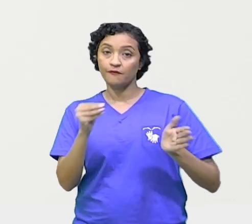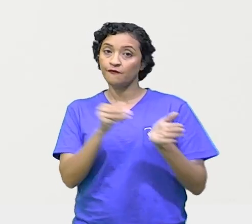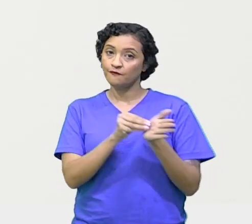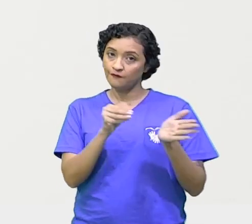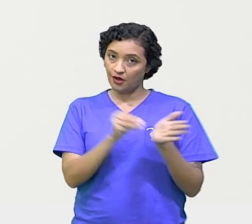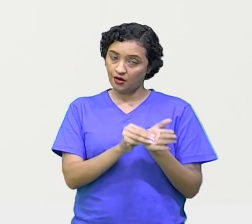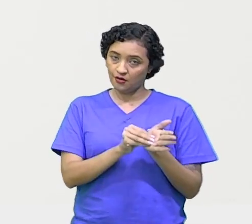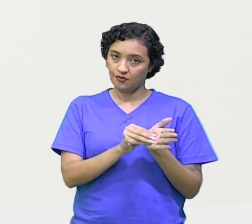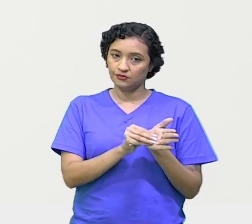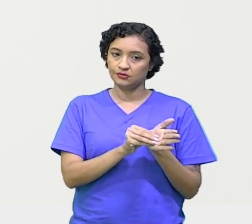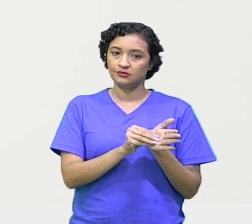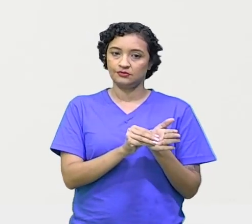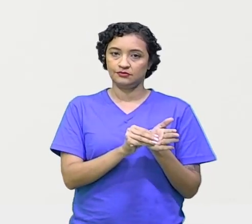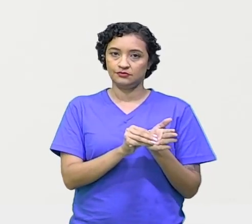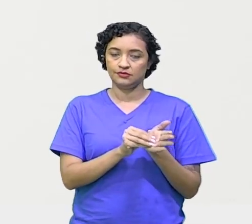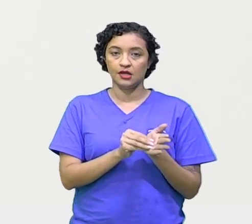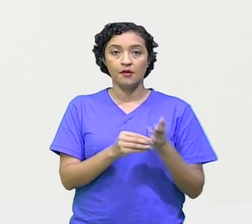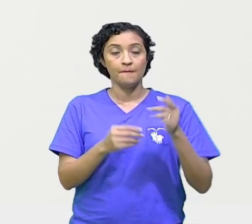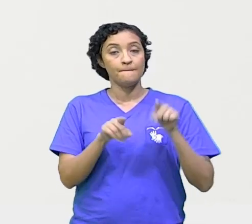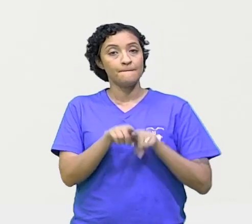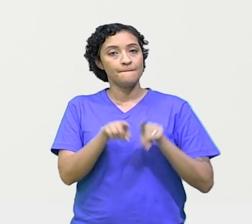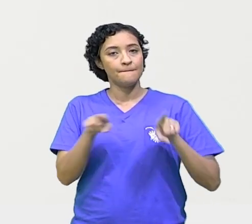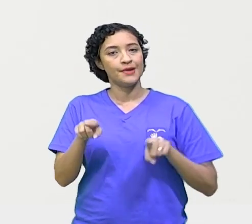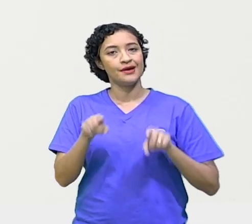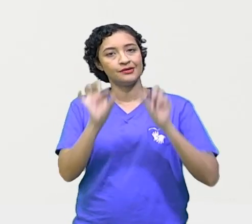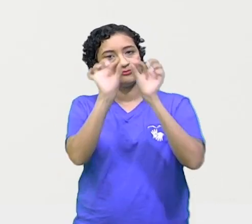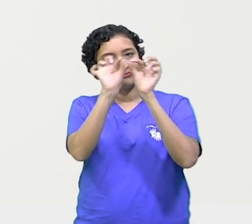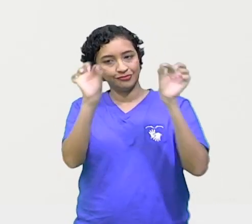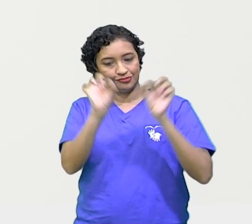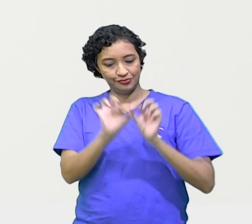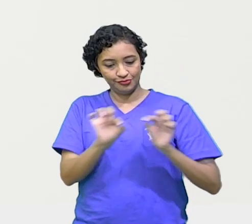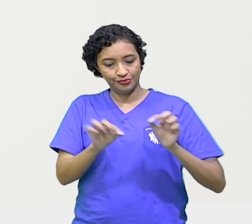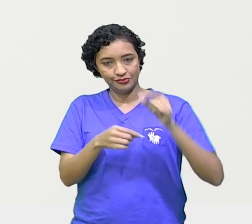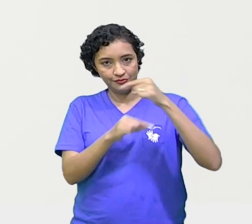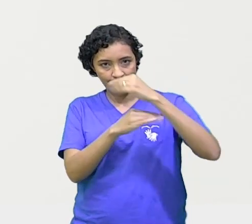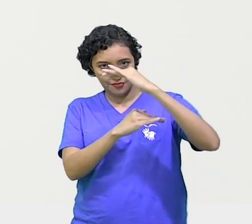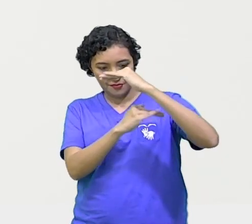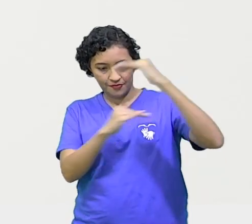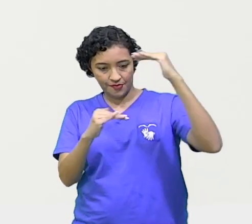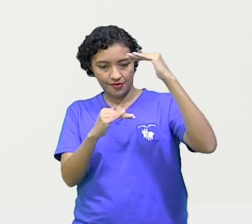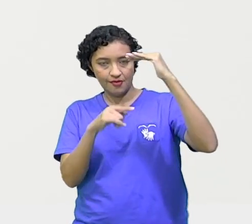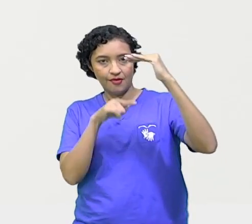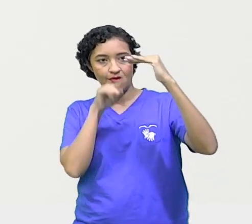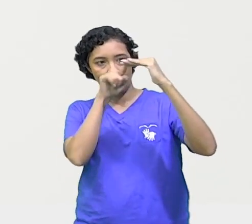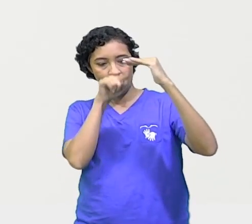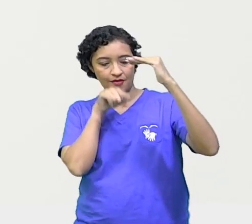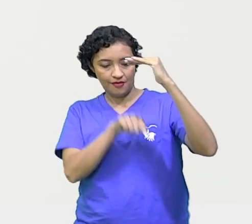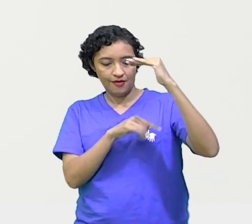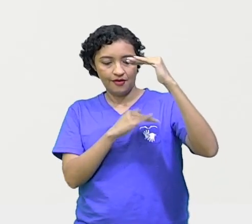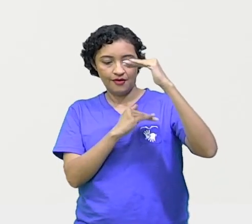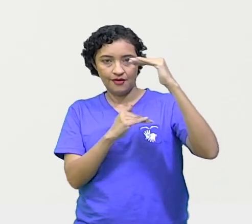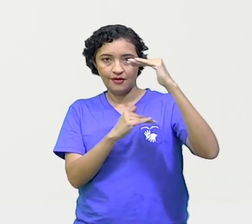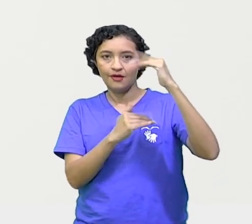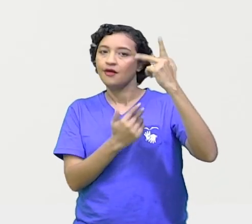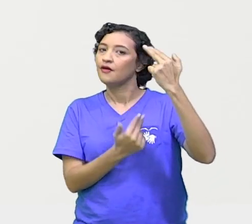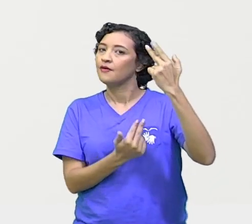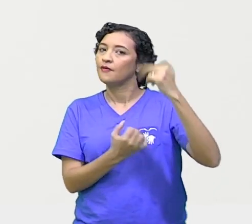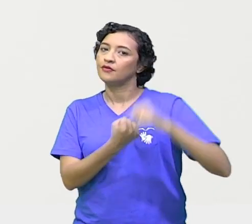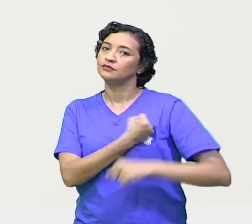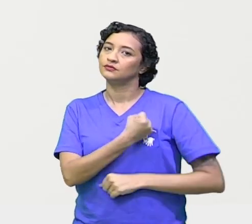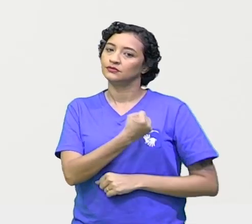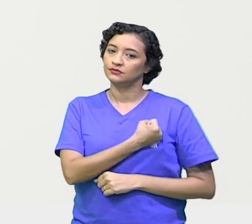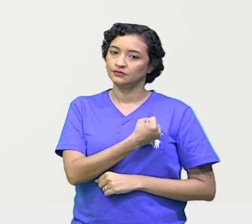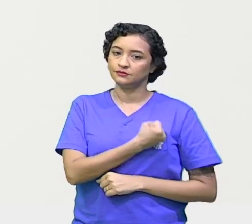corresponde ao lado do triângulo. Então, vou trazer o triângulo para cá, com as